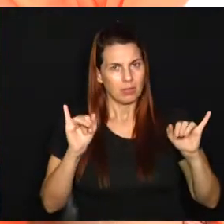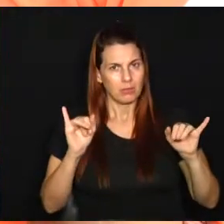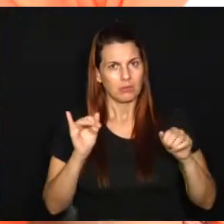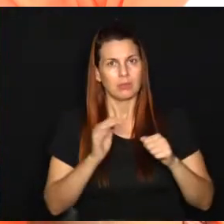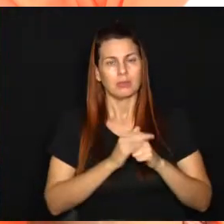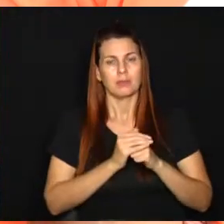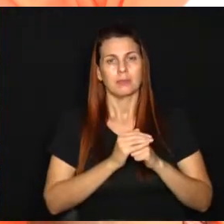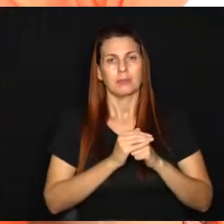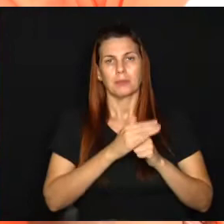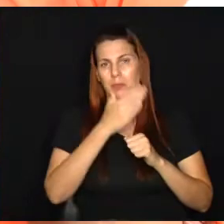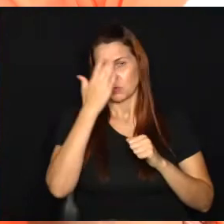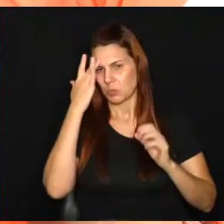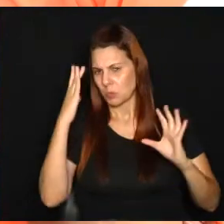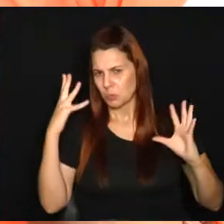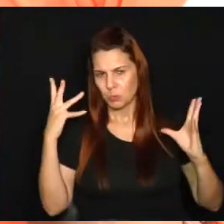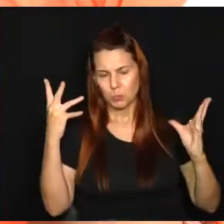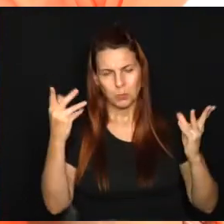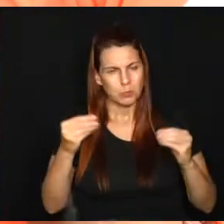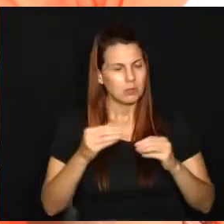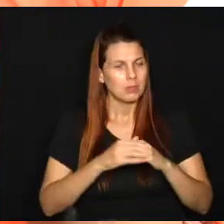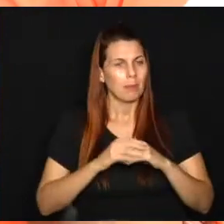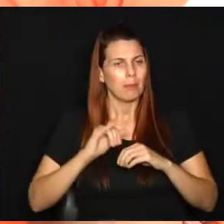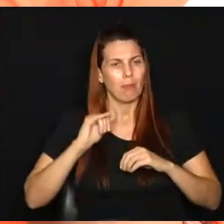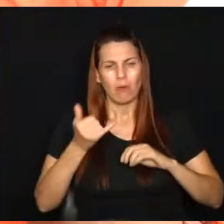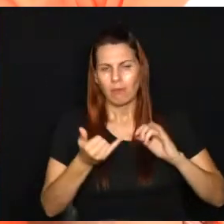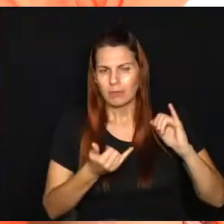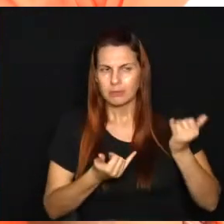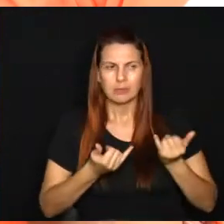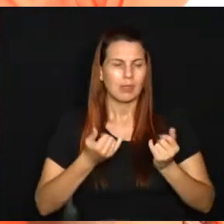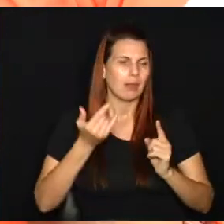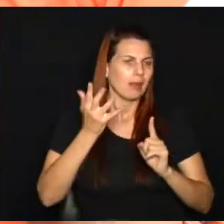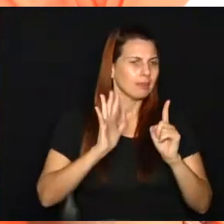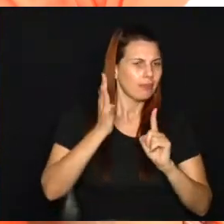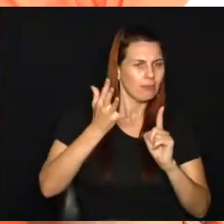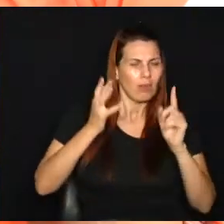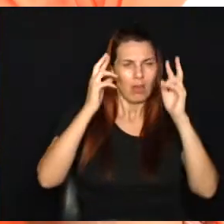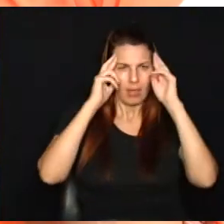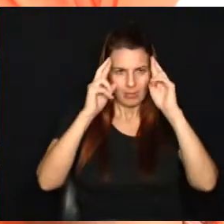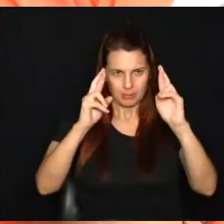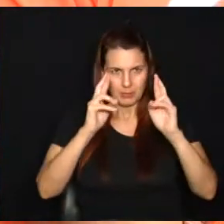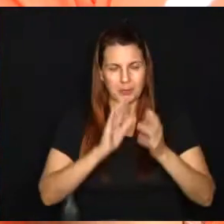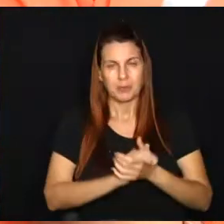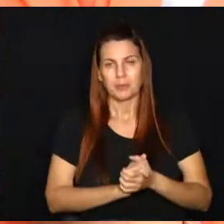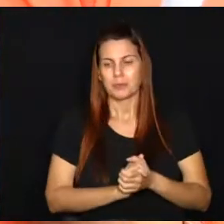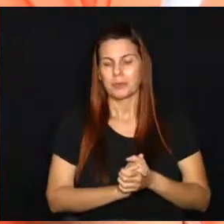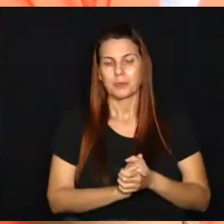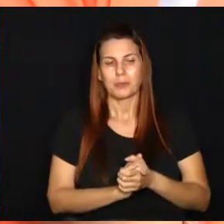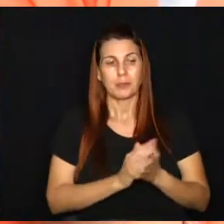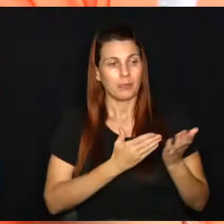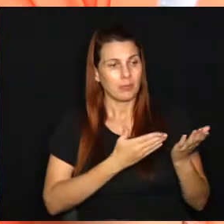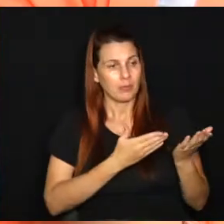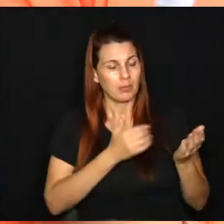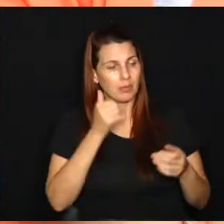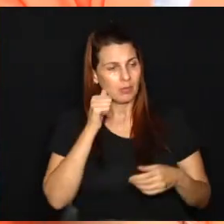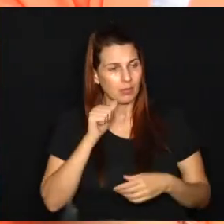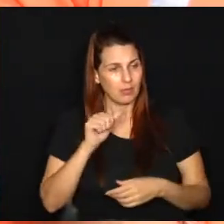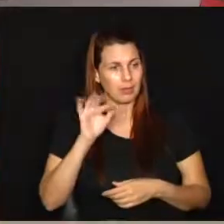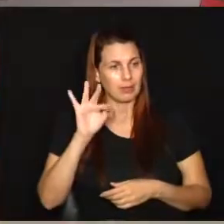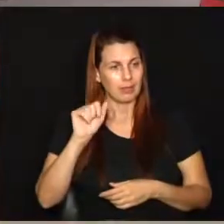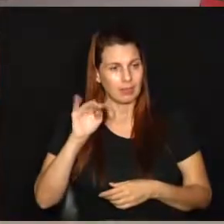para todo mundo que vai agora, né? Vamos para o Carnaval com muito respeito. A Thalita quer